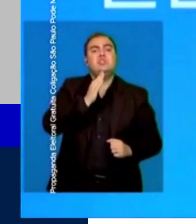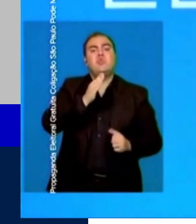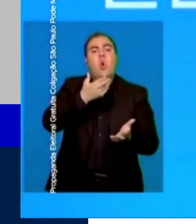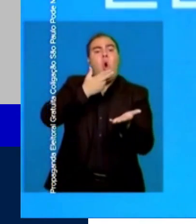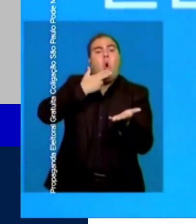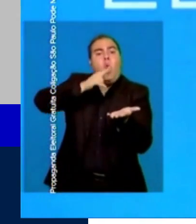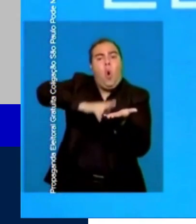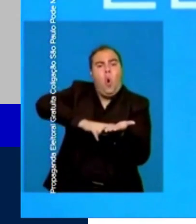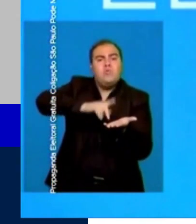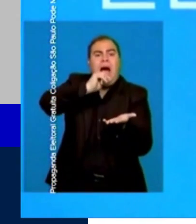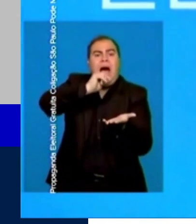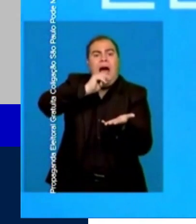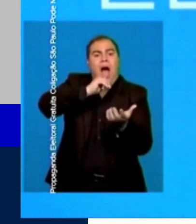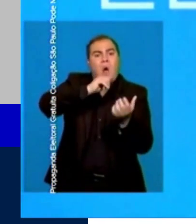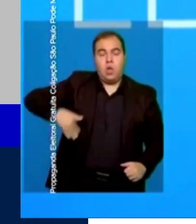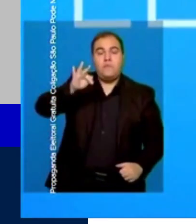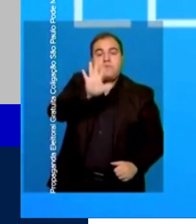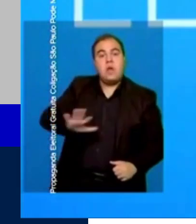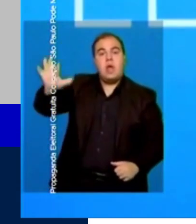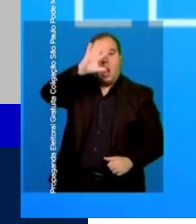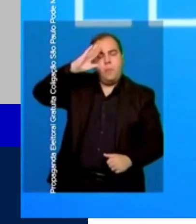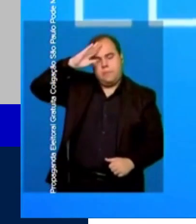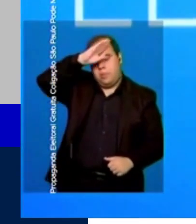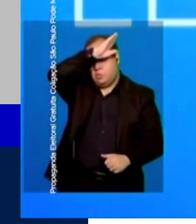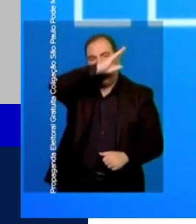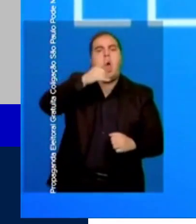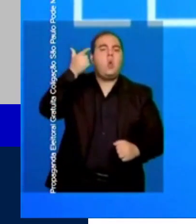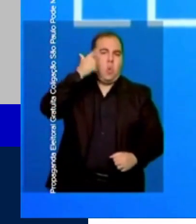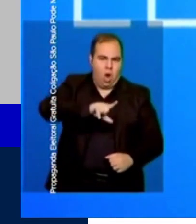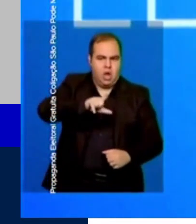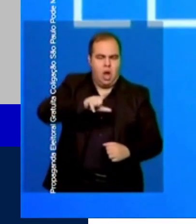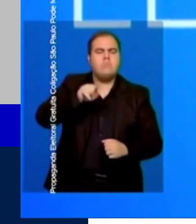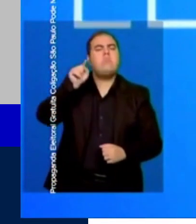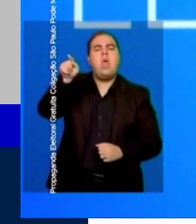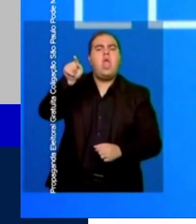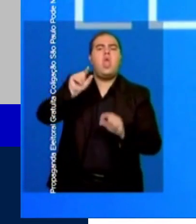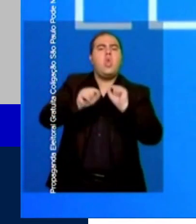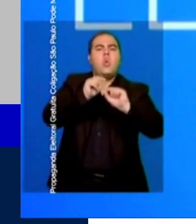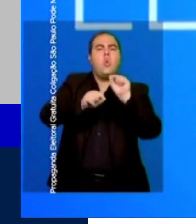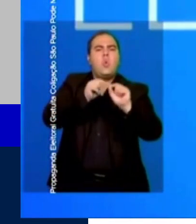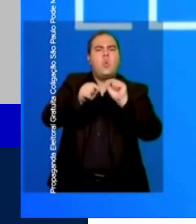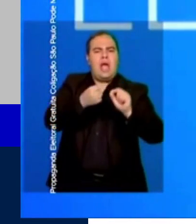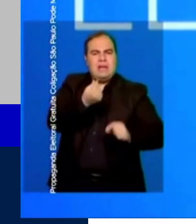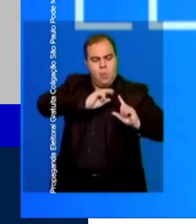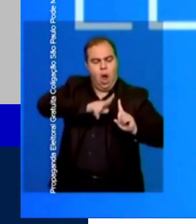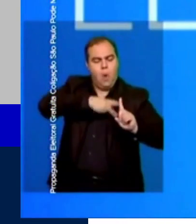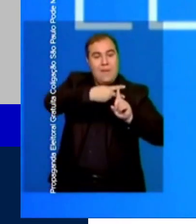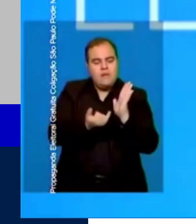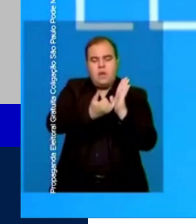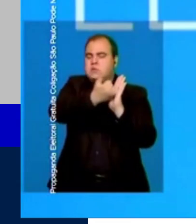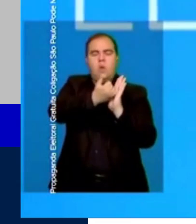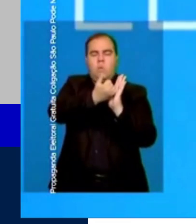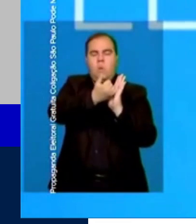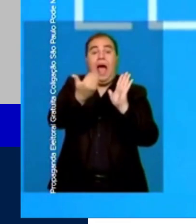conta de água. Mentira, não vou. Bolsonaro reeleito não vai dar aumento real sobre o salário mínimo.